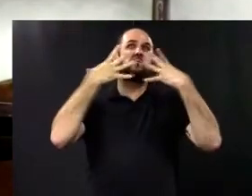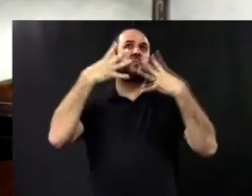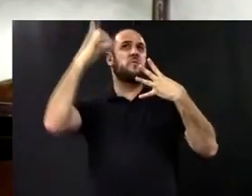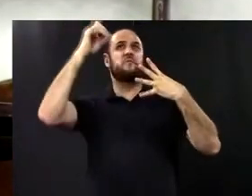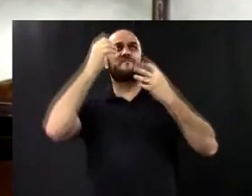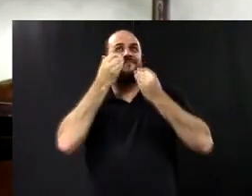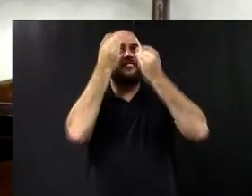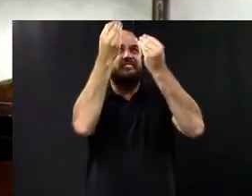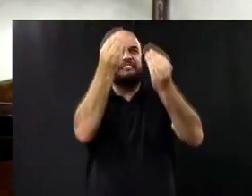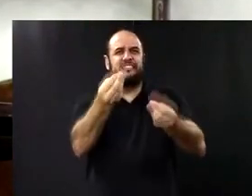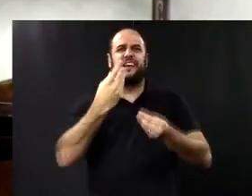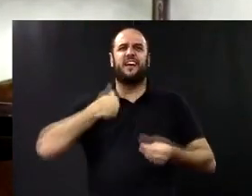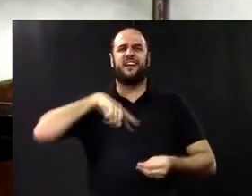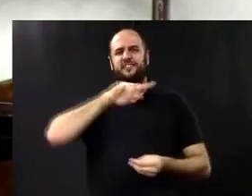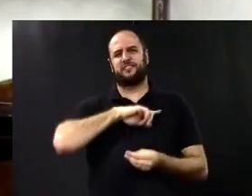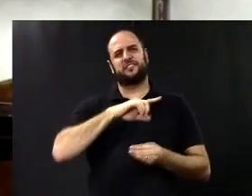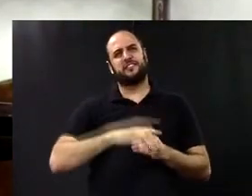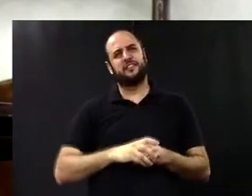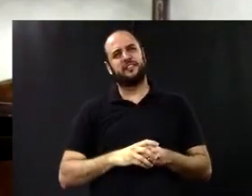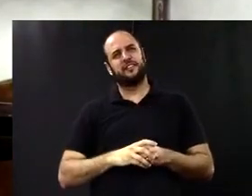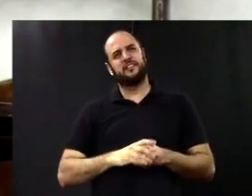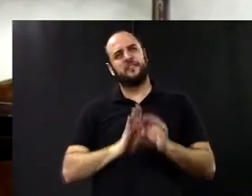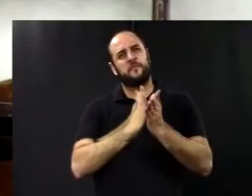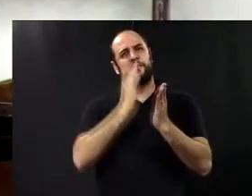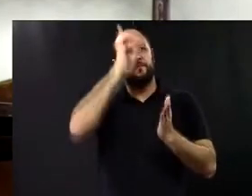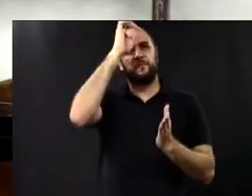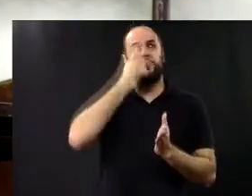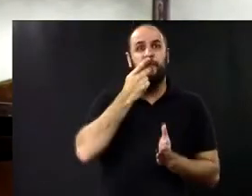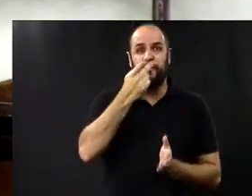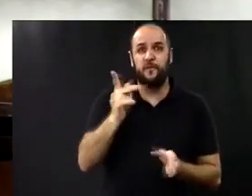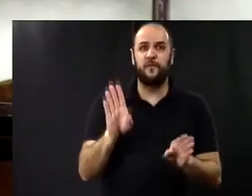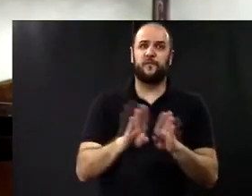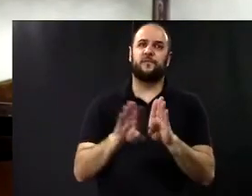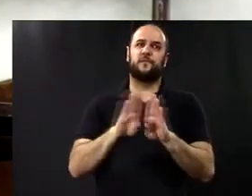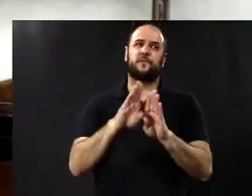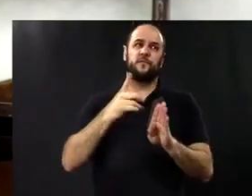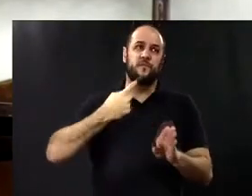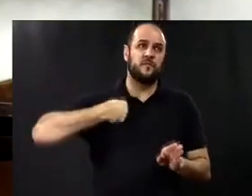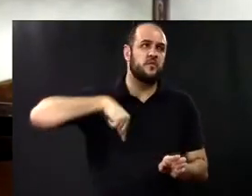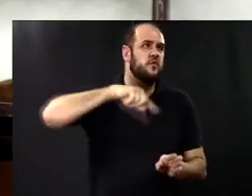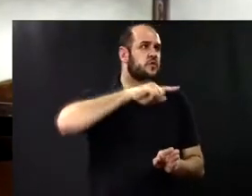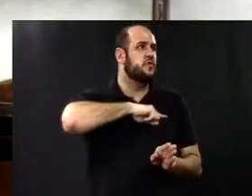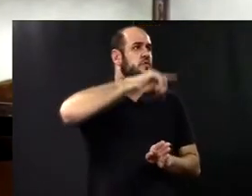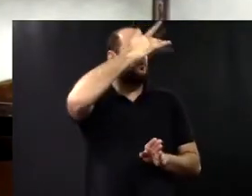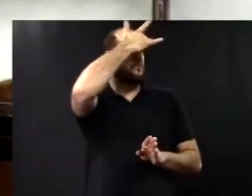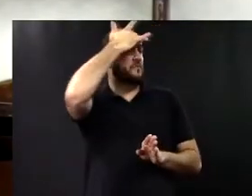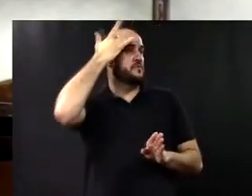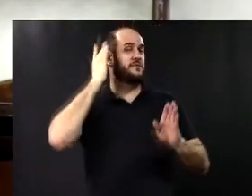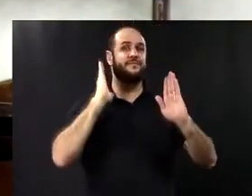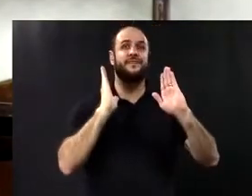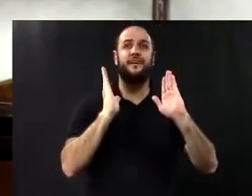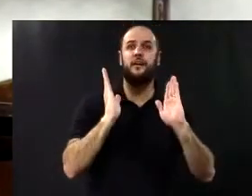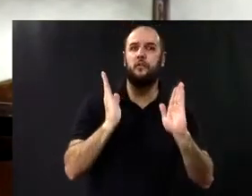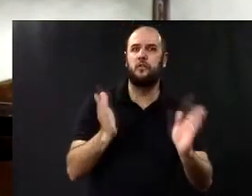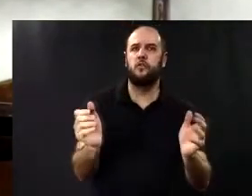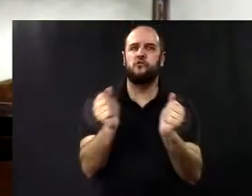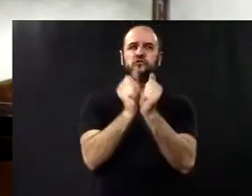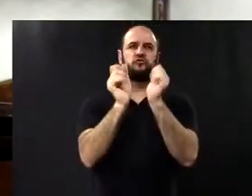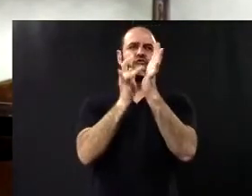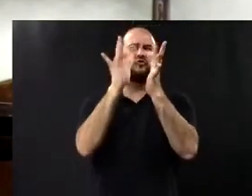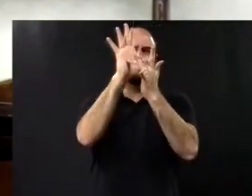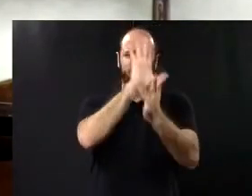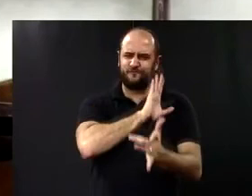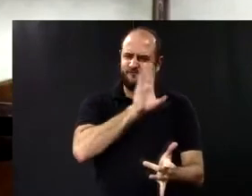concedeu. E o texto está dizendo também que nós somos agora, através de